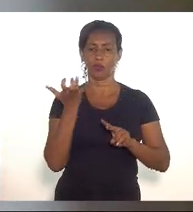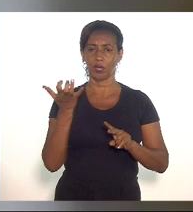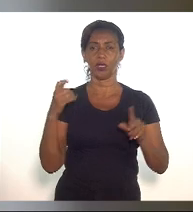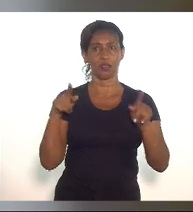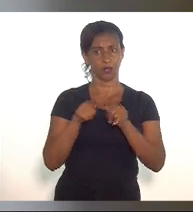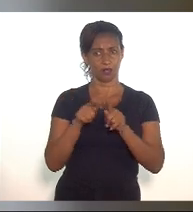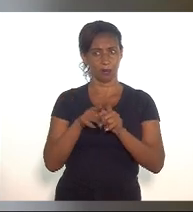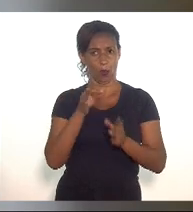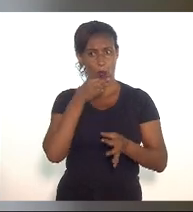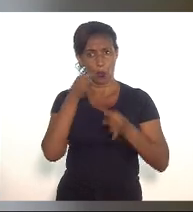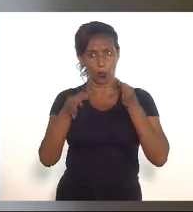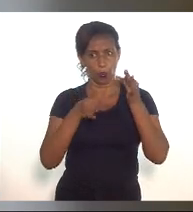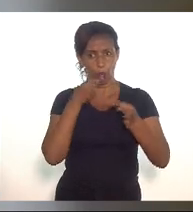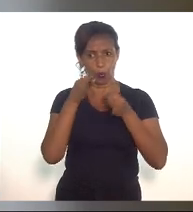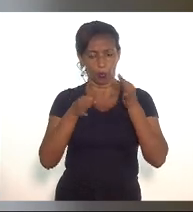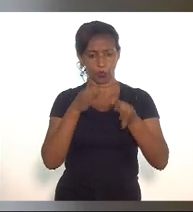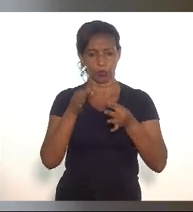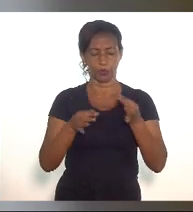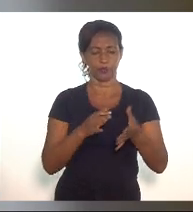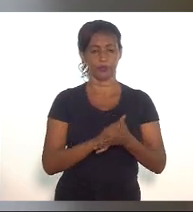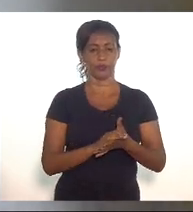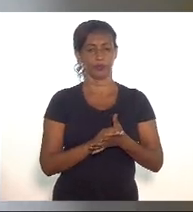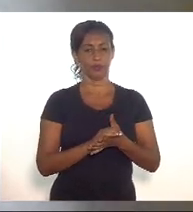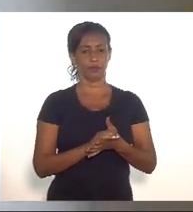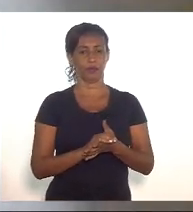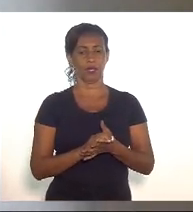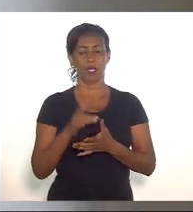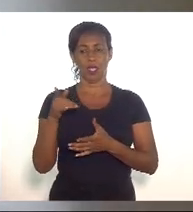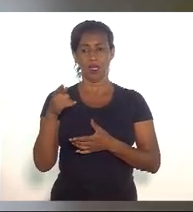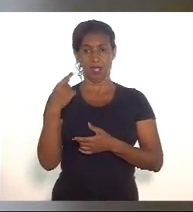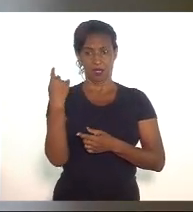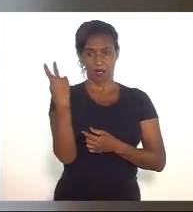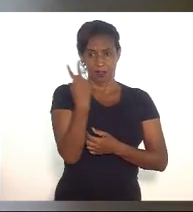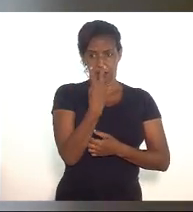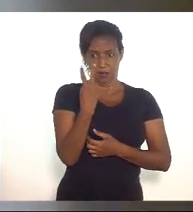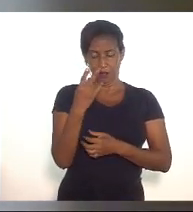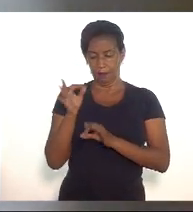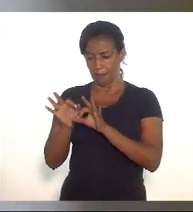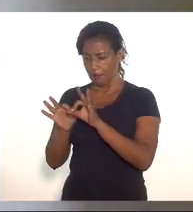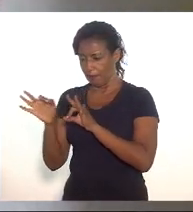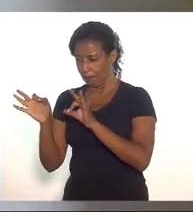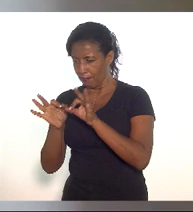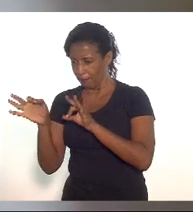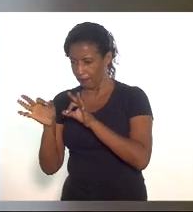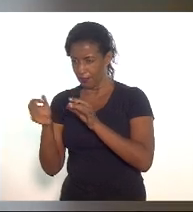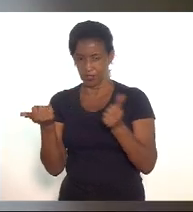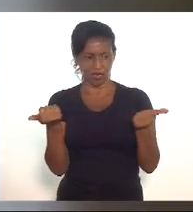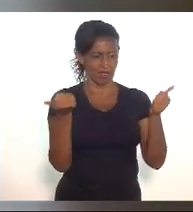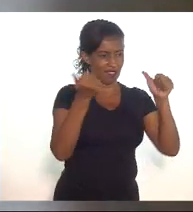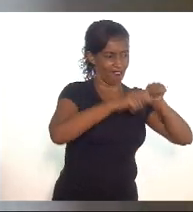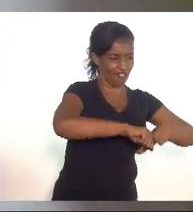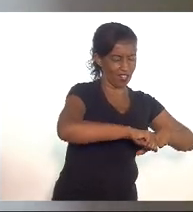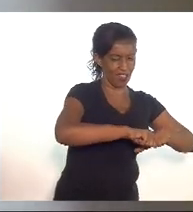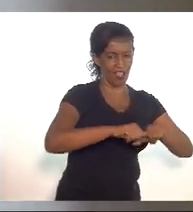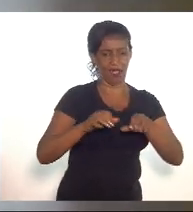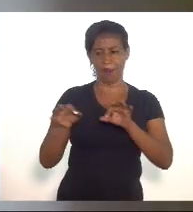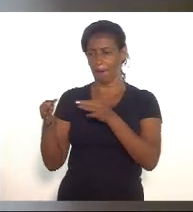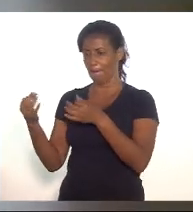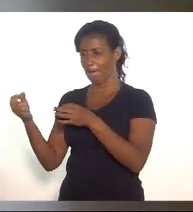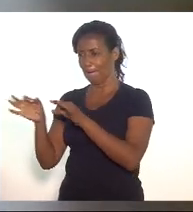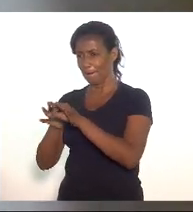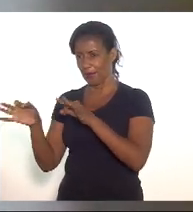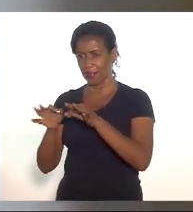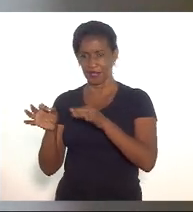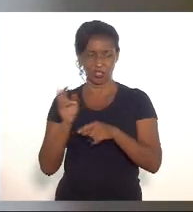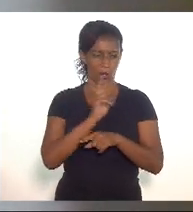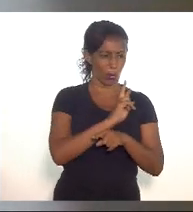aqui, é, que é a dialética entre planejar e avaliar, planejar e monitorar, planejar e controlar, né?